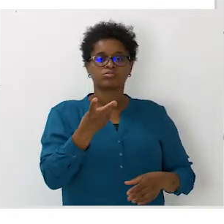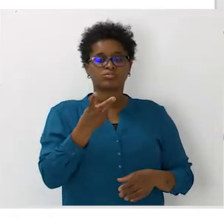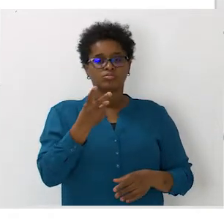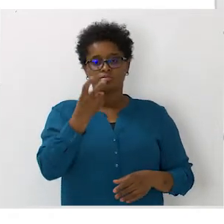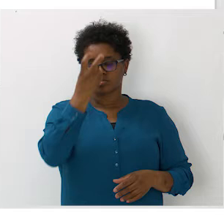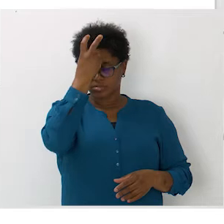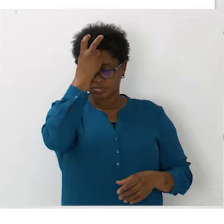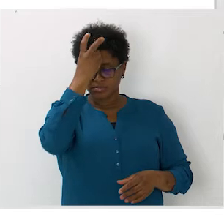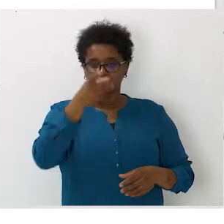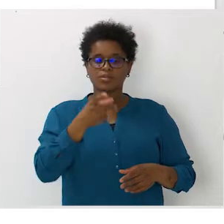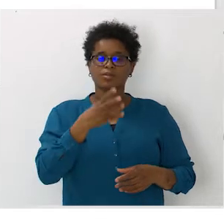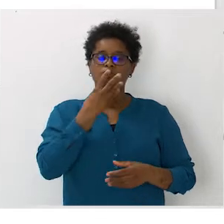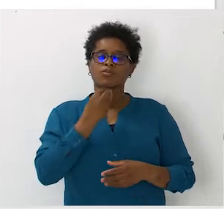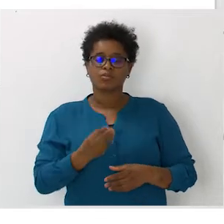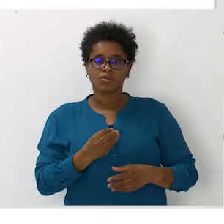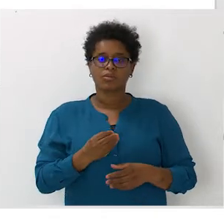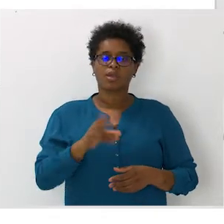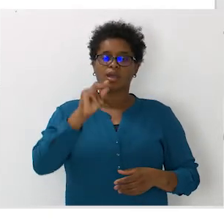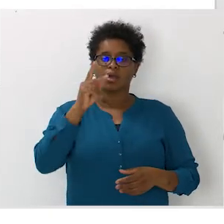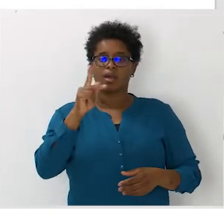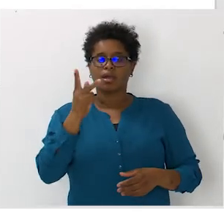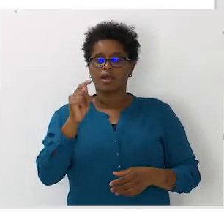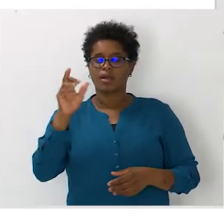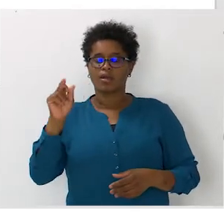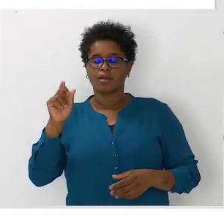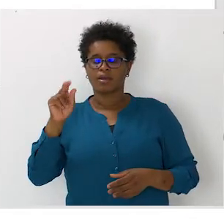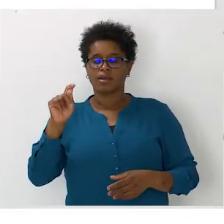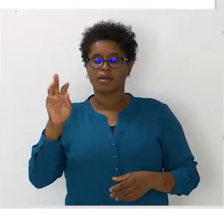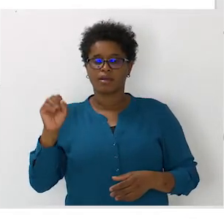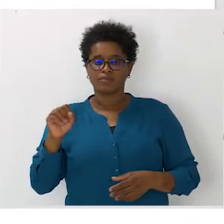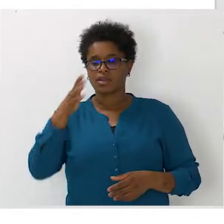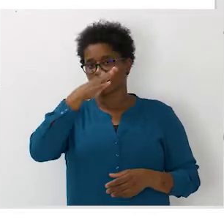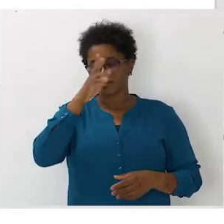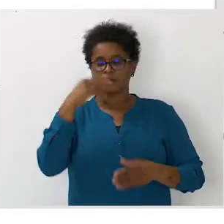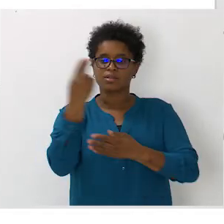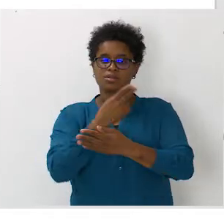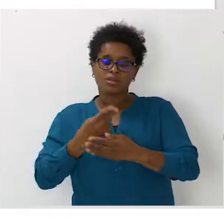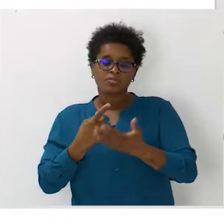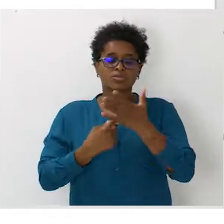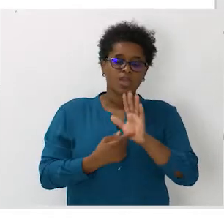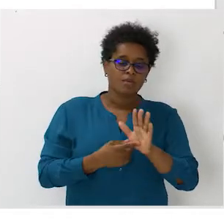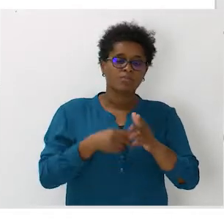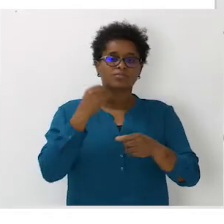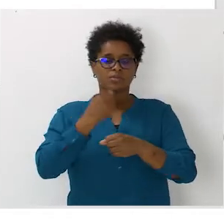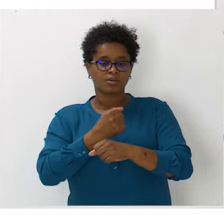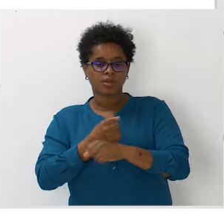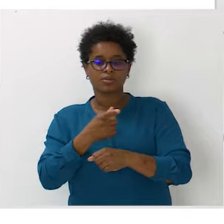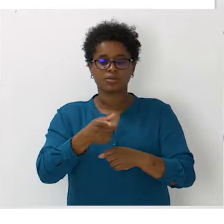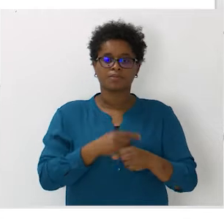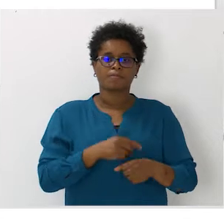suíno e aves, atividades artesanais, como é o caso fabrico